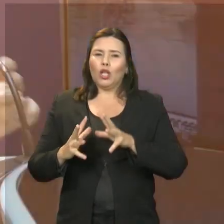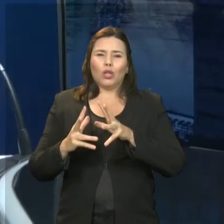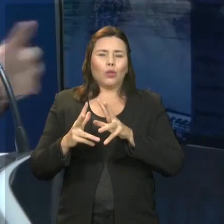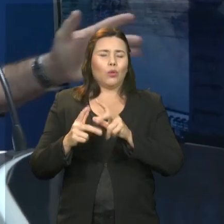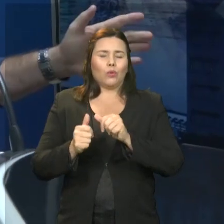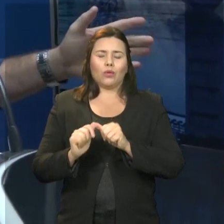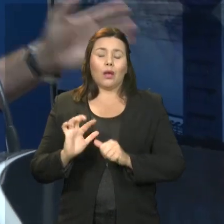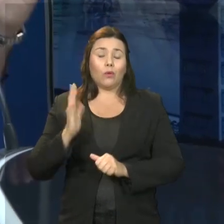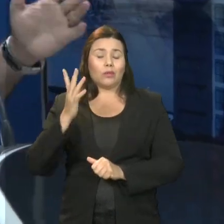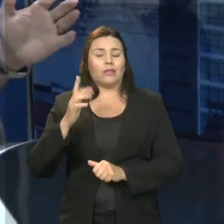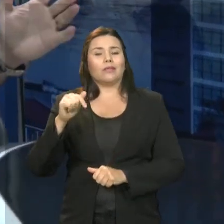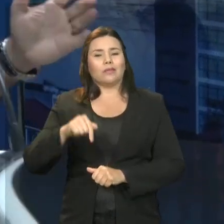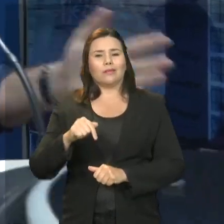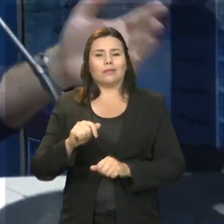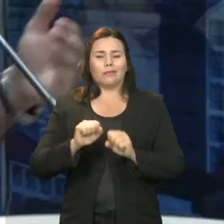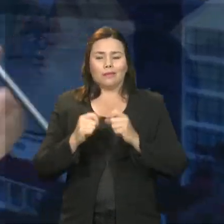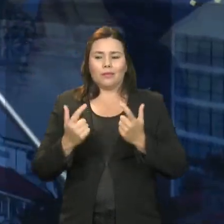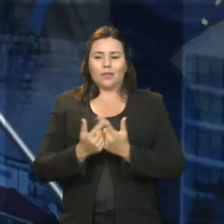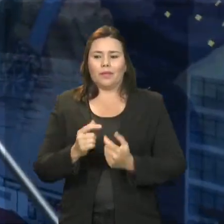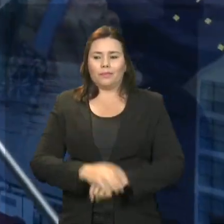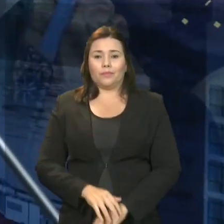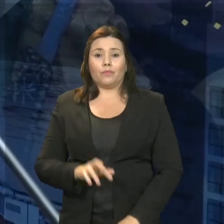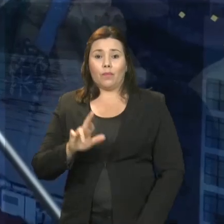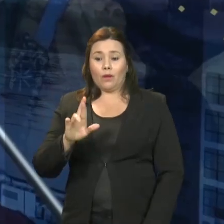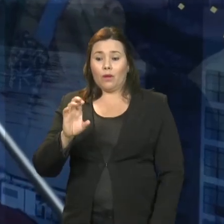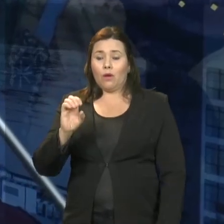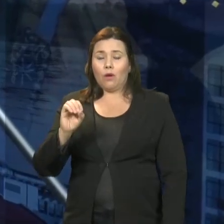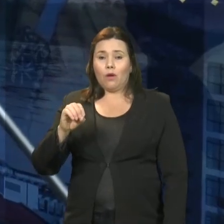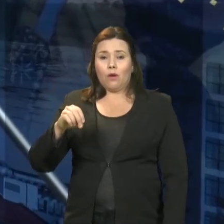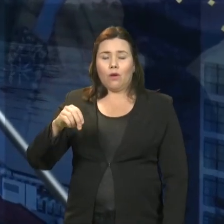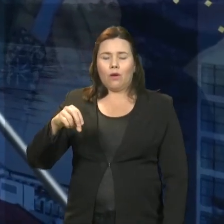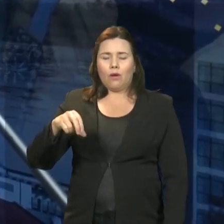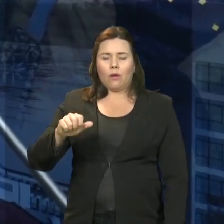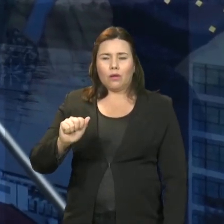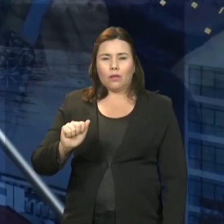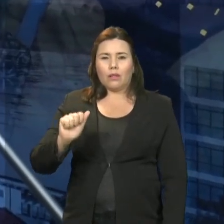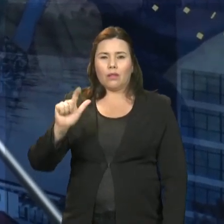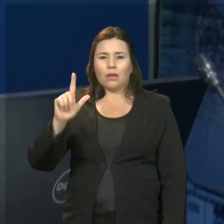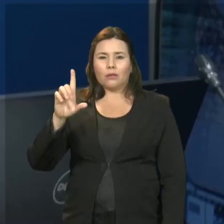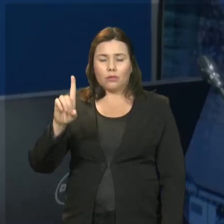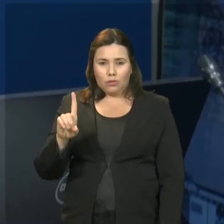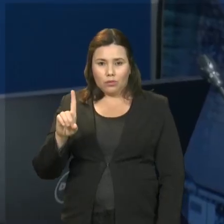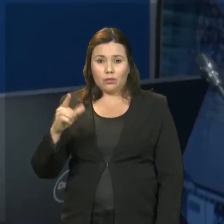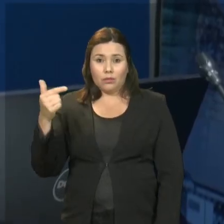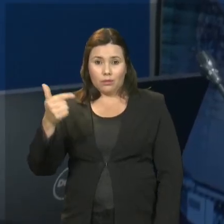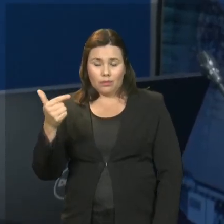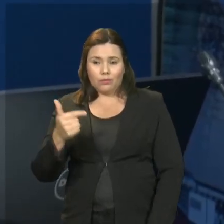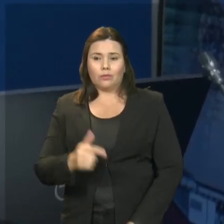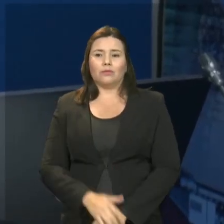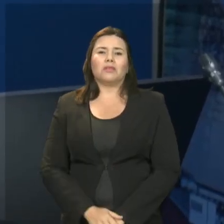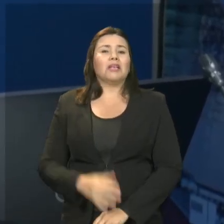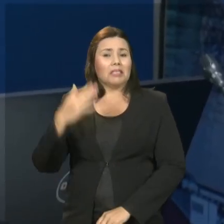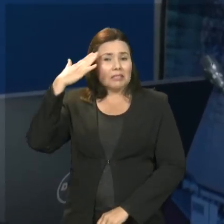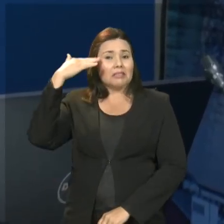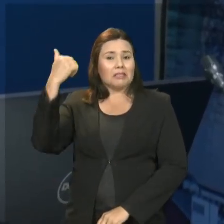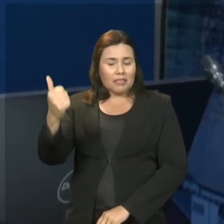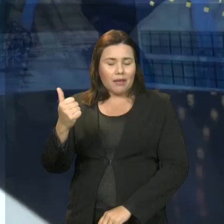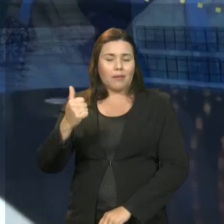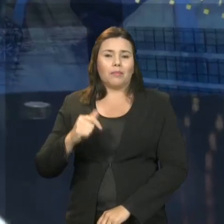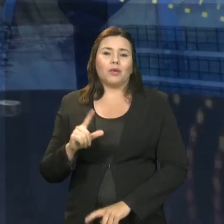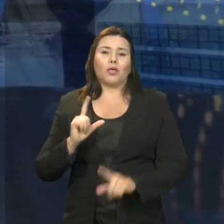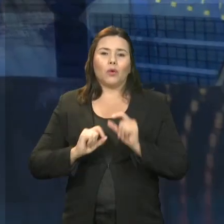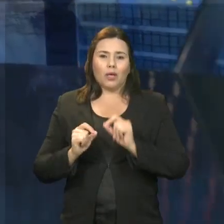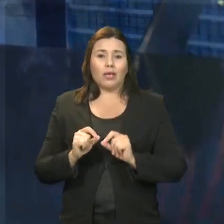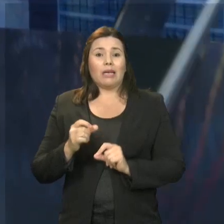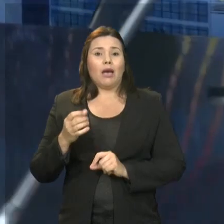parlamentares. O Ronald II comanda as manhãs da Rádio Assembleia com o Diário da Manhã. Ele sabe muito bem que na receita de um